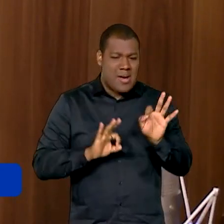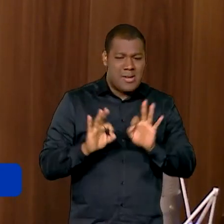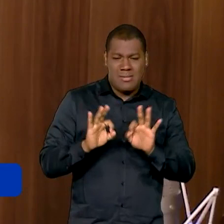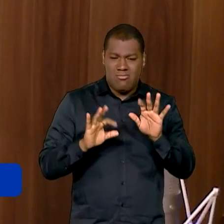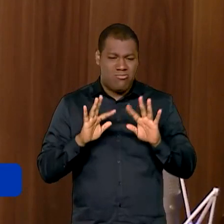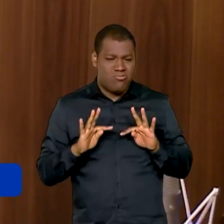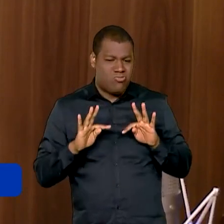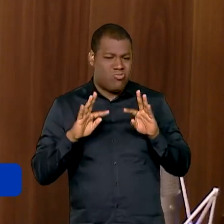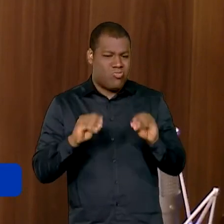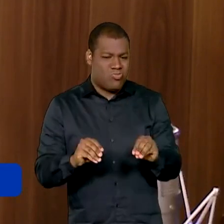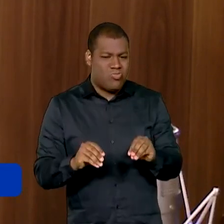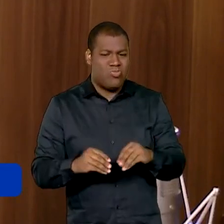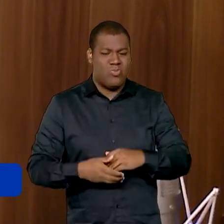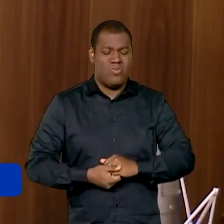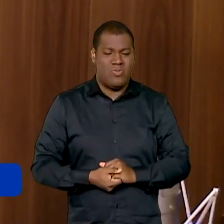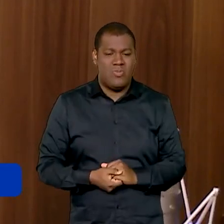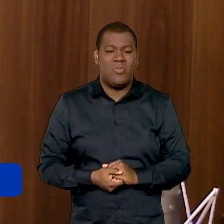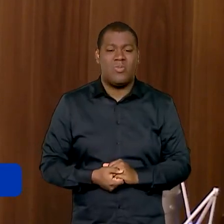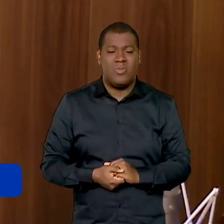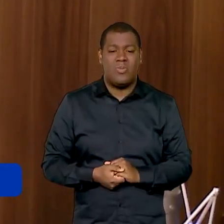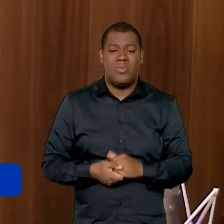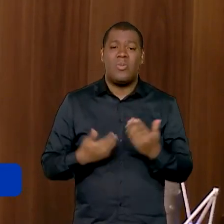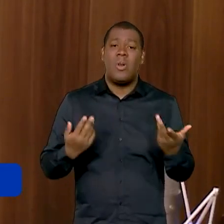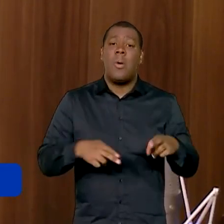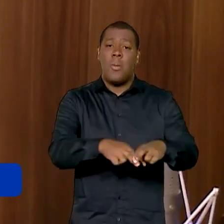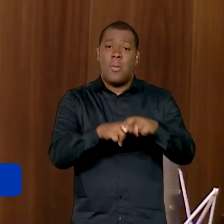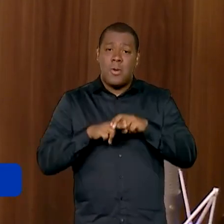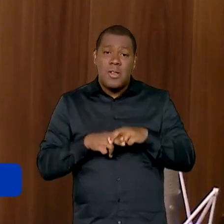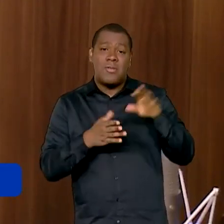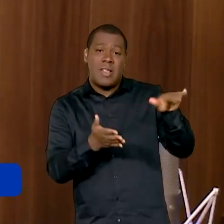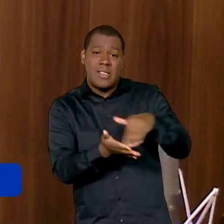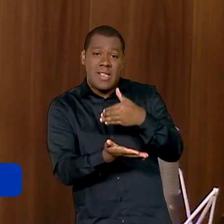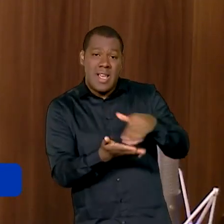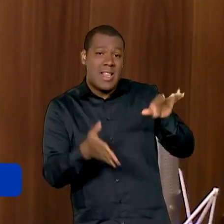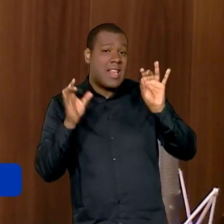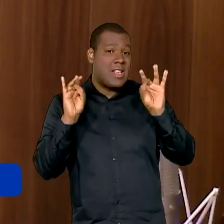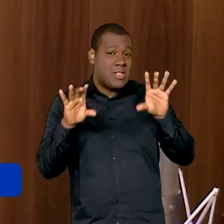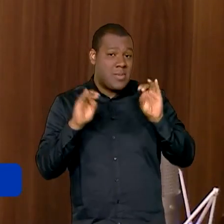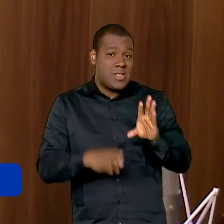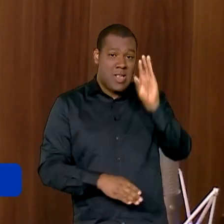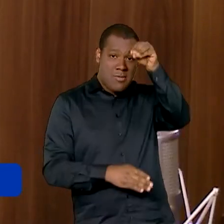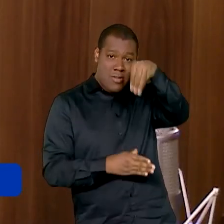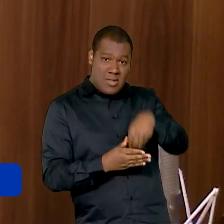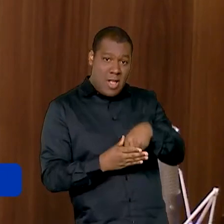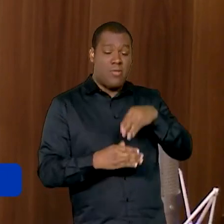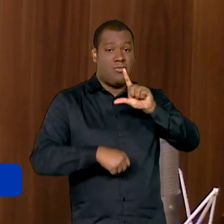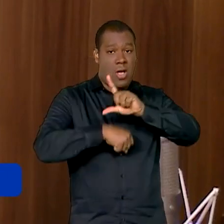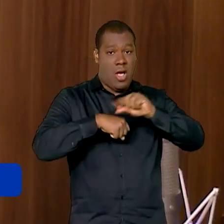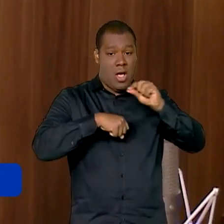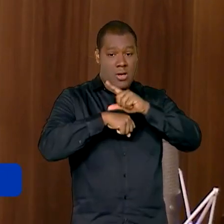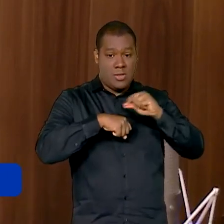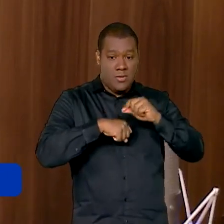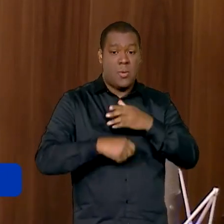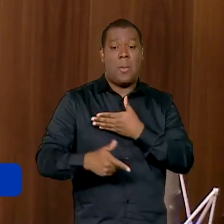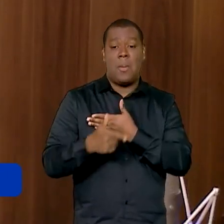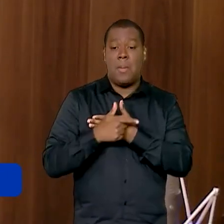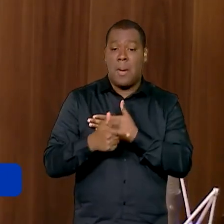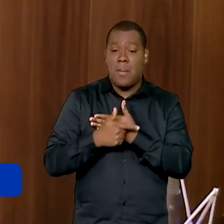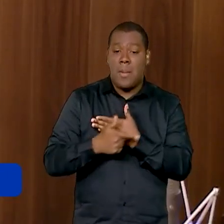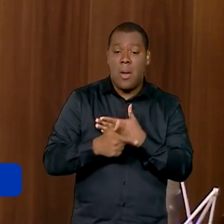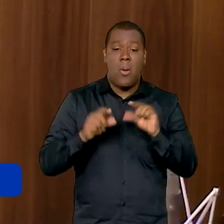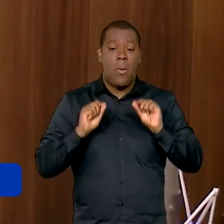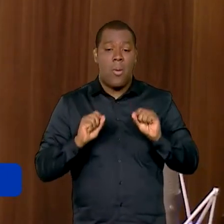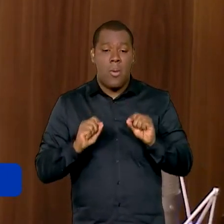perto, e por isso essa Secretaria Extraordinária dentro da Casa Civil, que tem a função, portanto, de